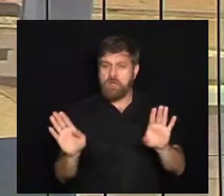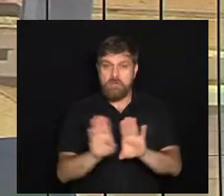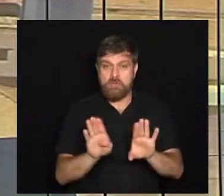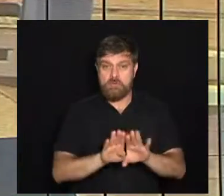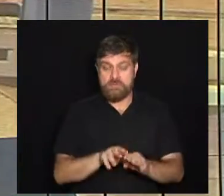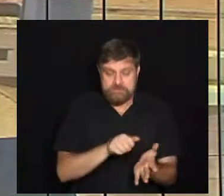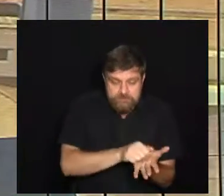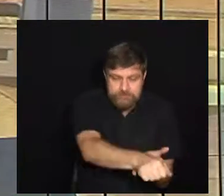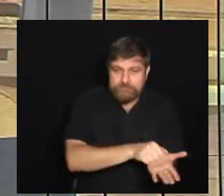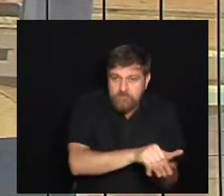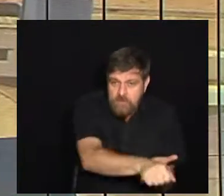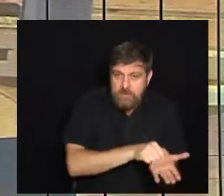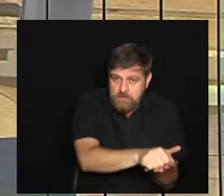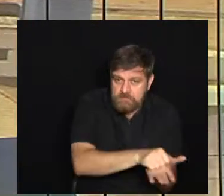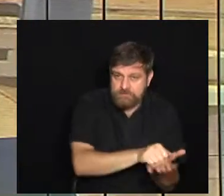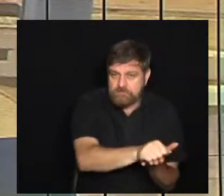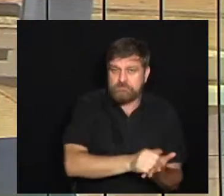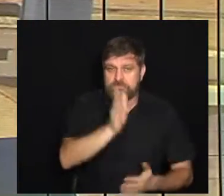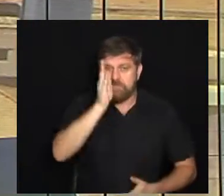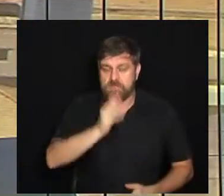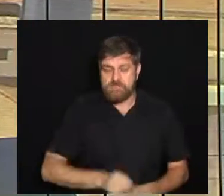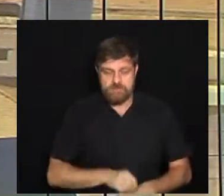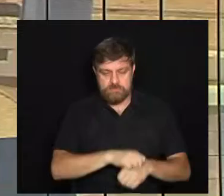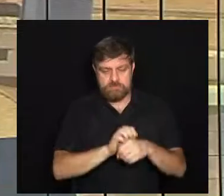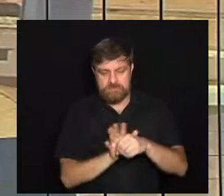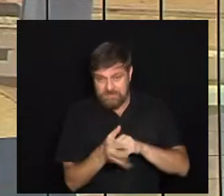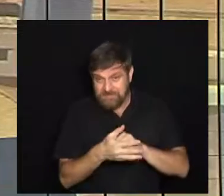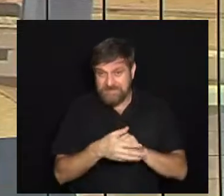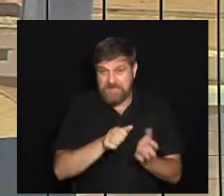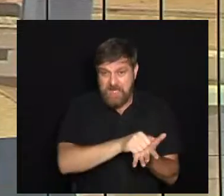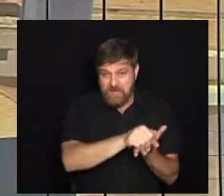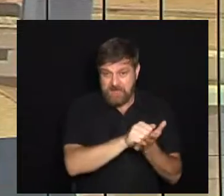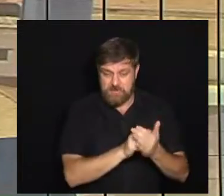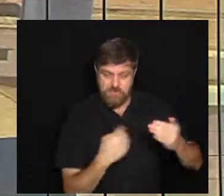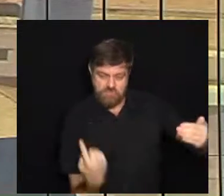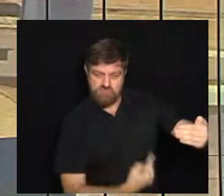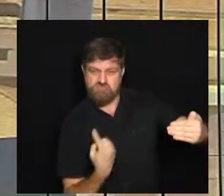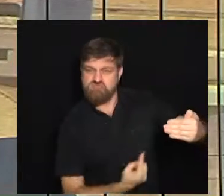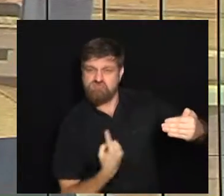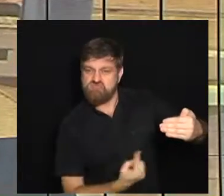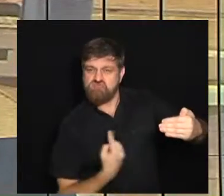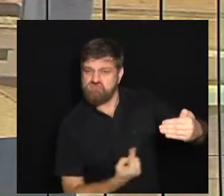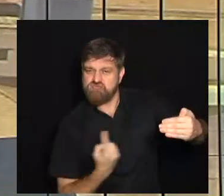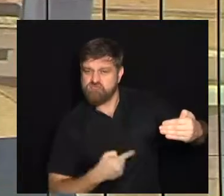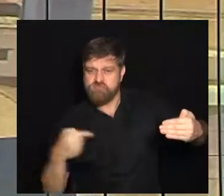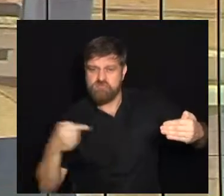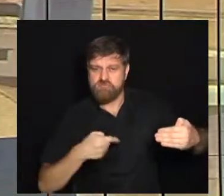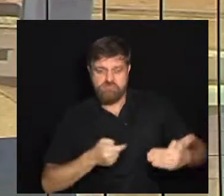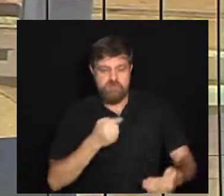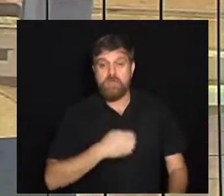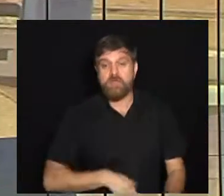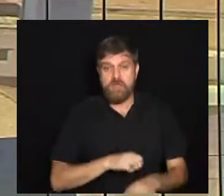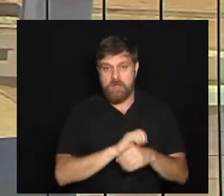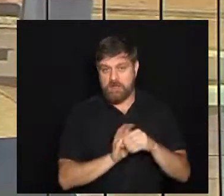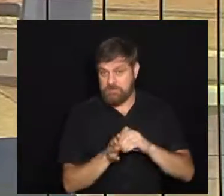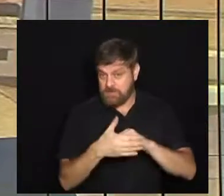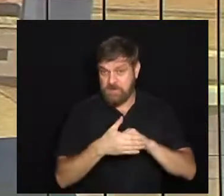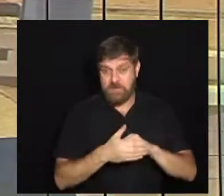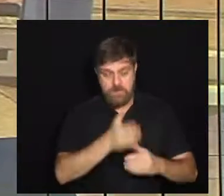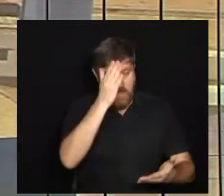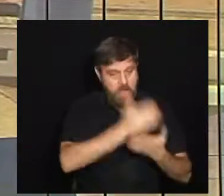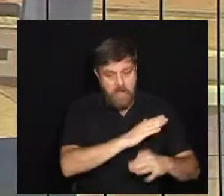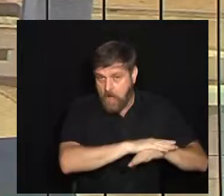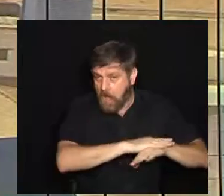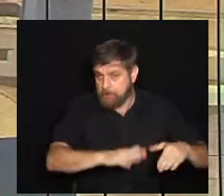lavagem já é quebra o vírus né o sabão da máquina de lavar o sabão em pó também tem o mesmo efeito que o sabão que a gente usa nas